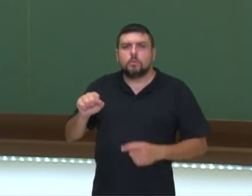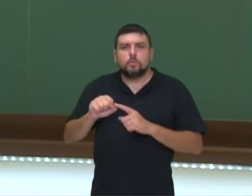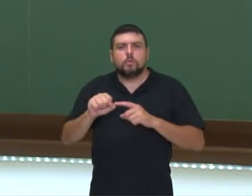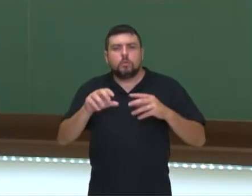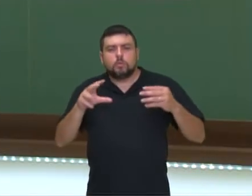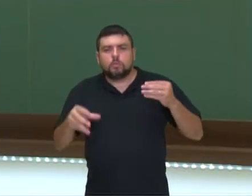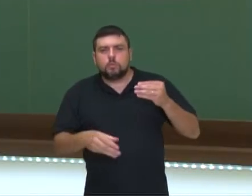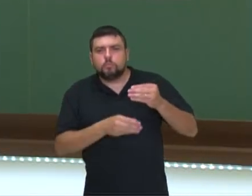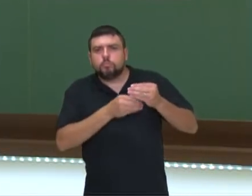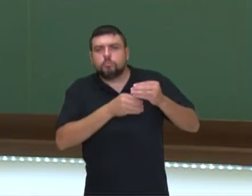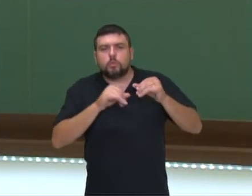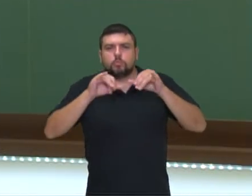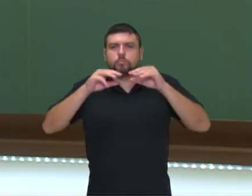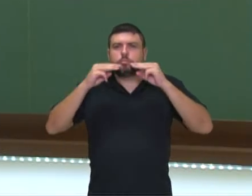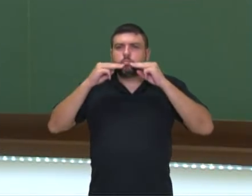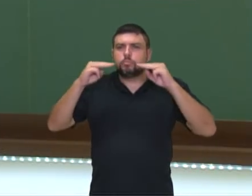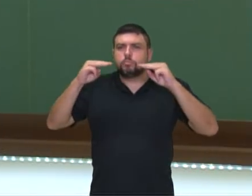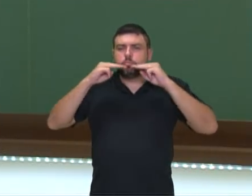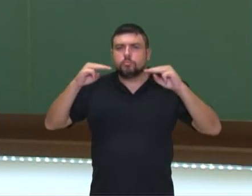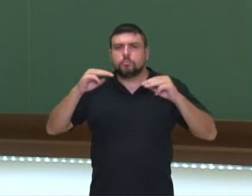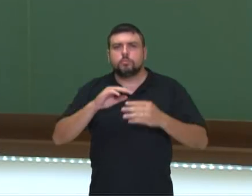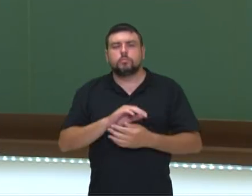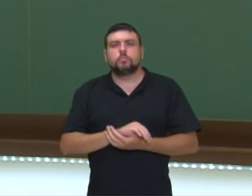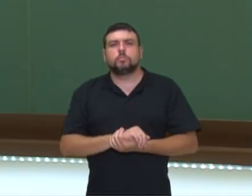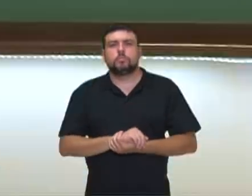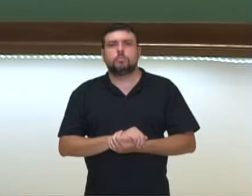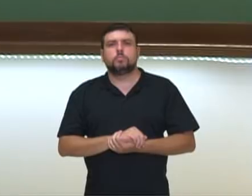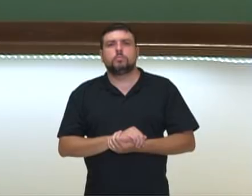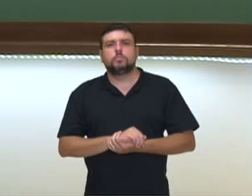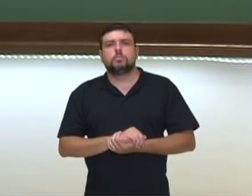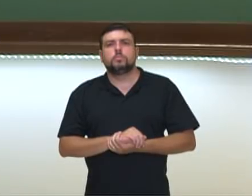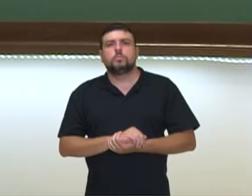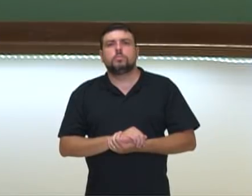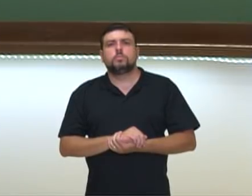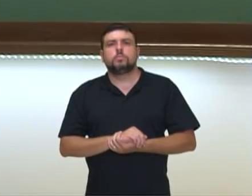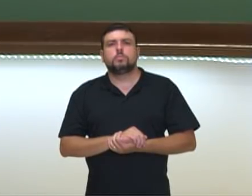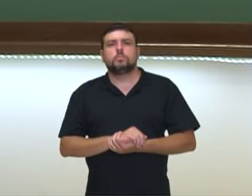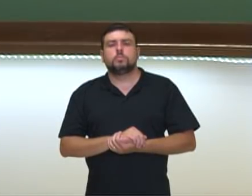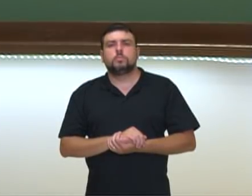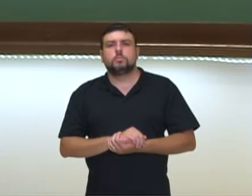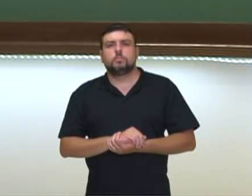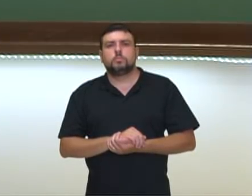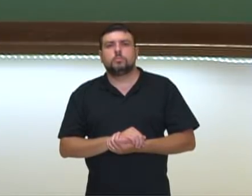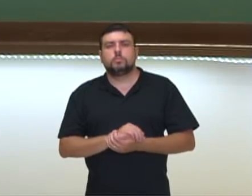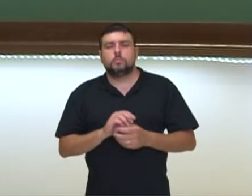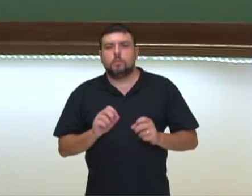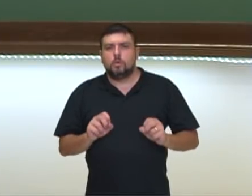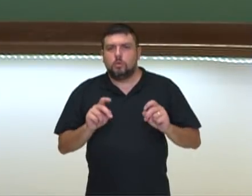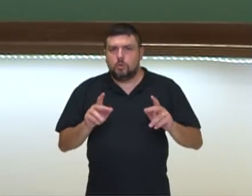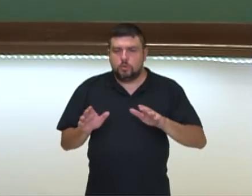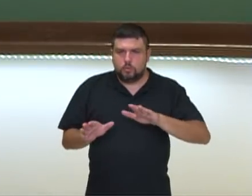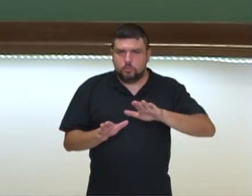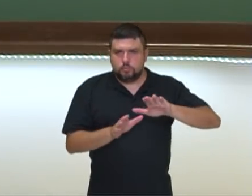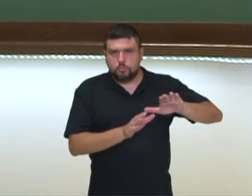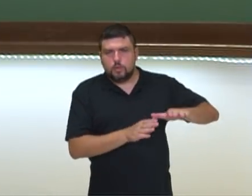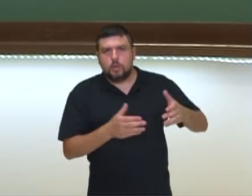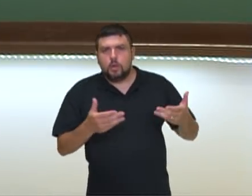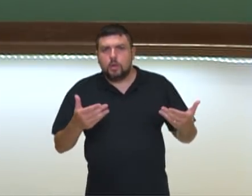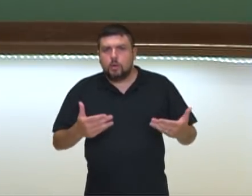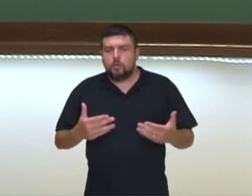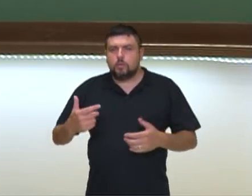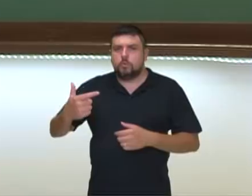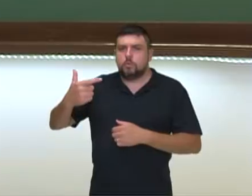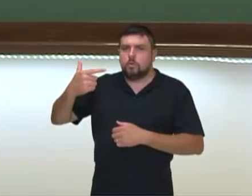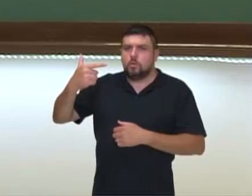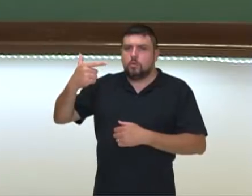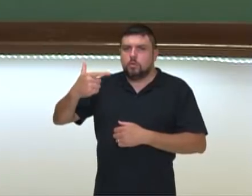Confederação Brasileira de Voleibol. Agora vamos para nosso segundo momento histórico, que nós tivemos antes um